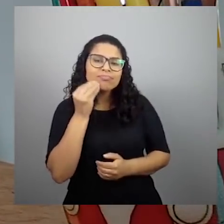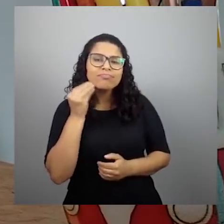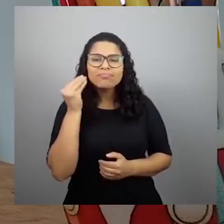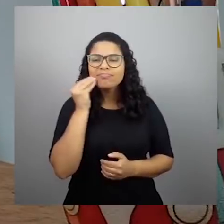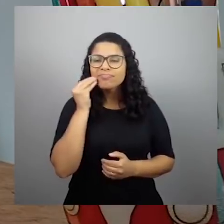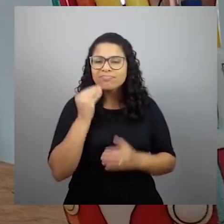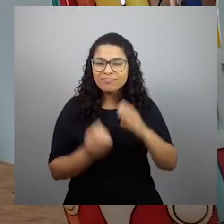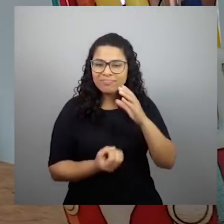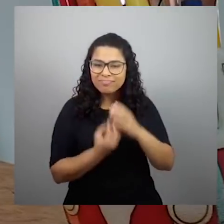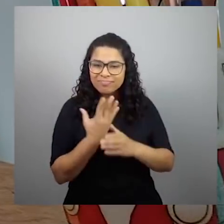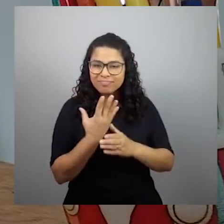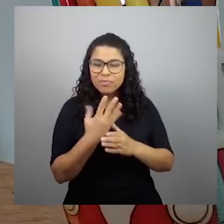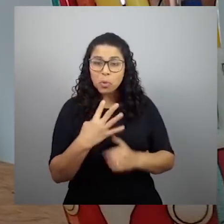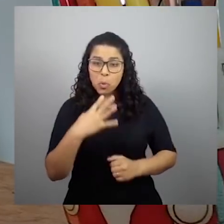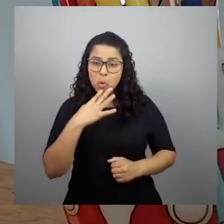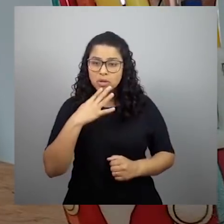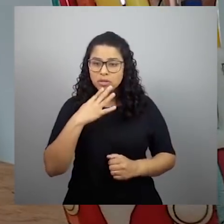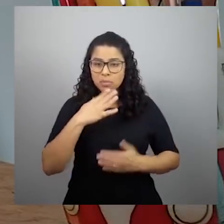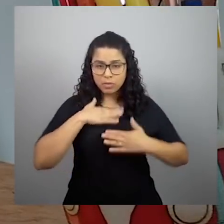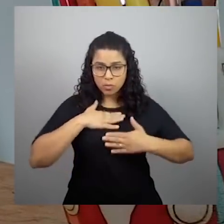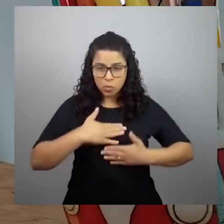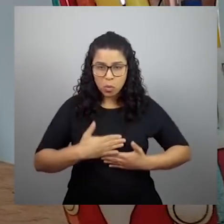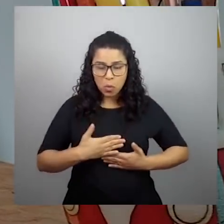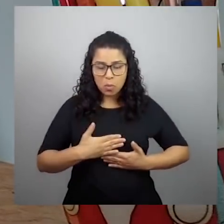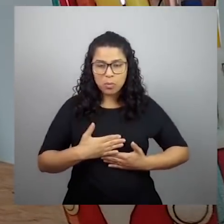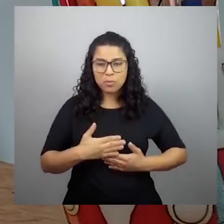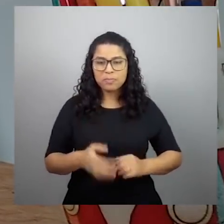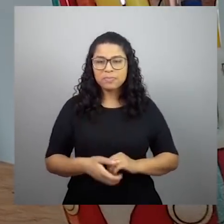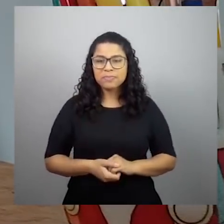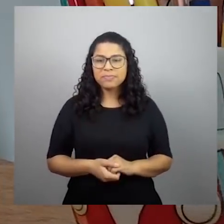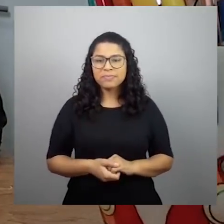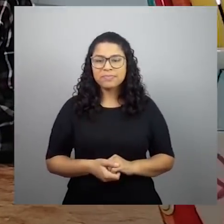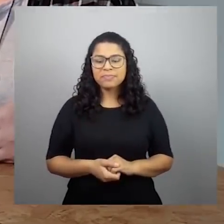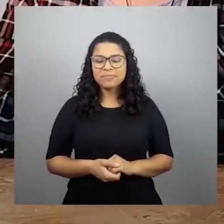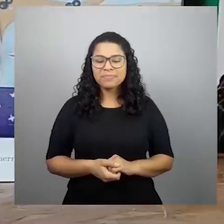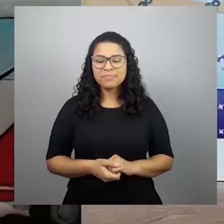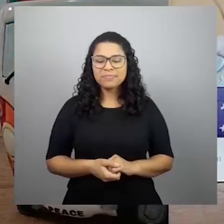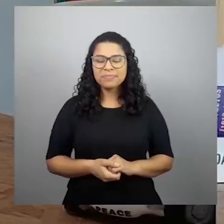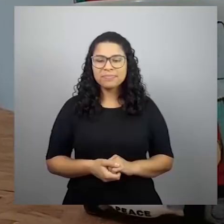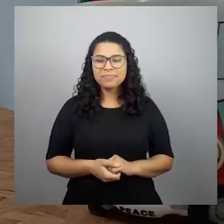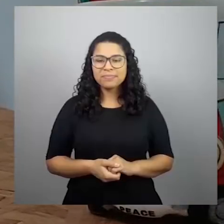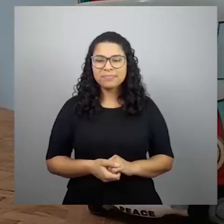do nosso próprio corpo. Muito bacana, não é?